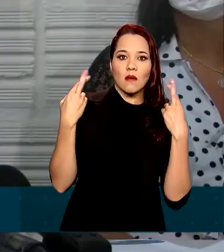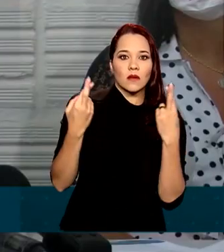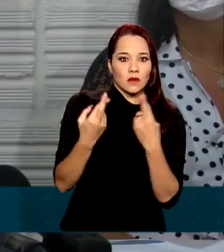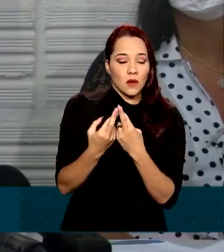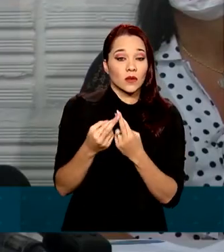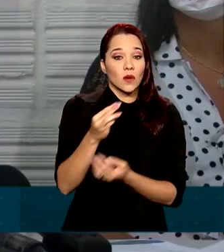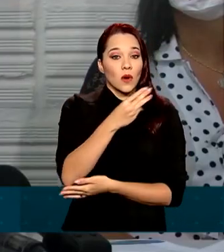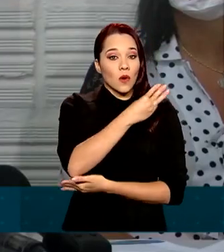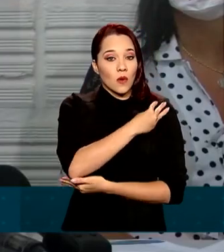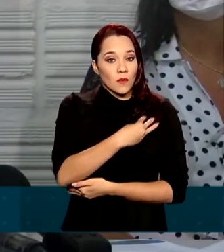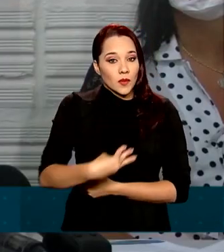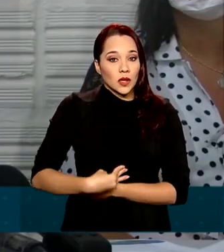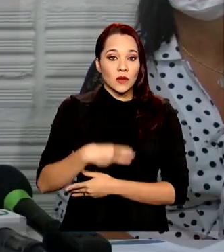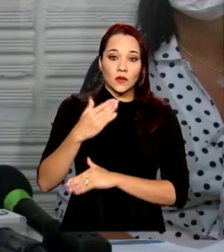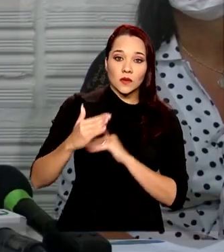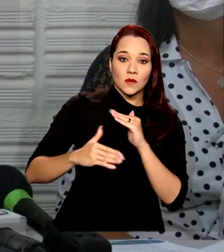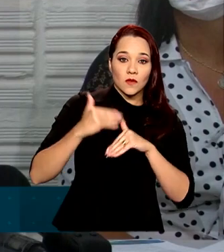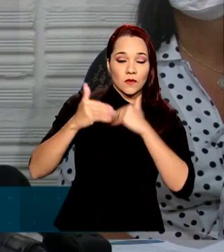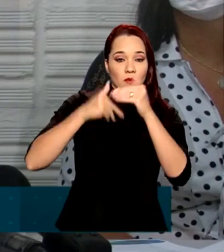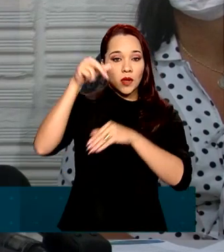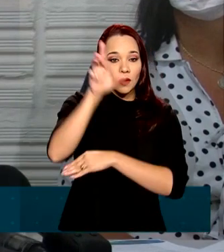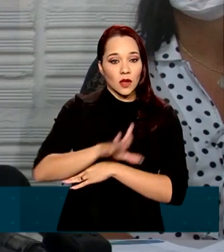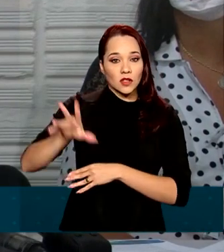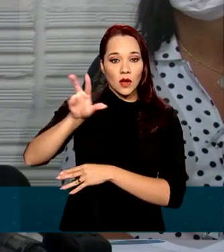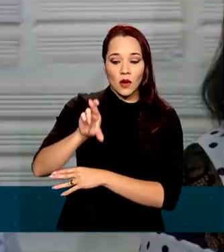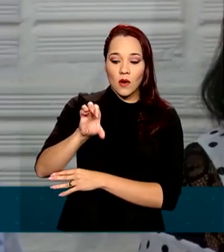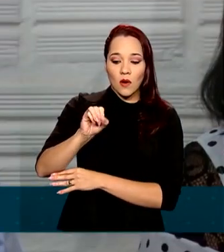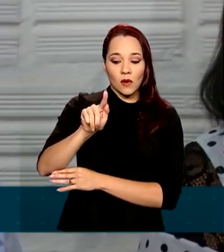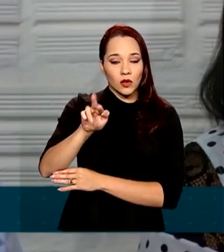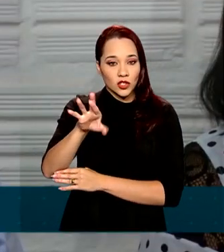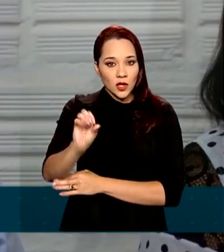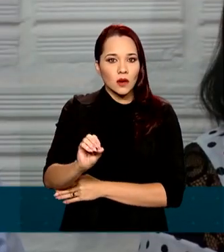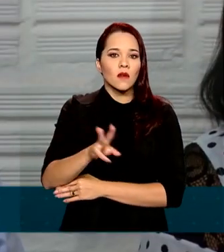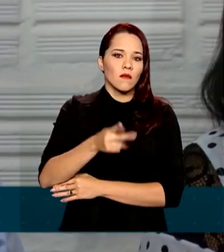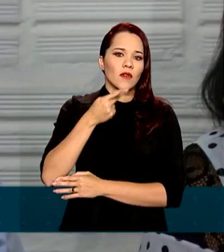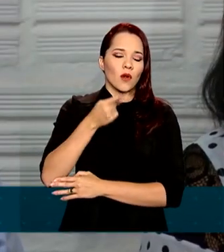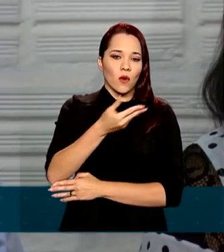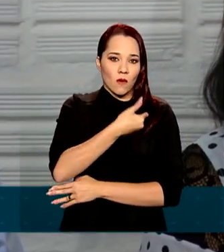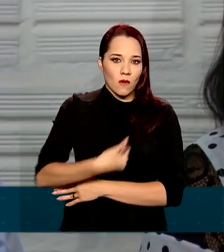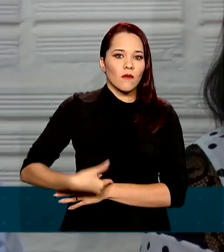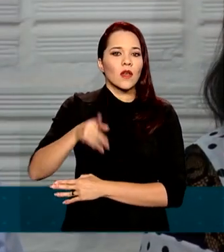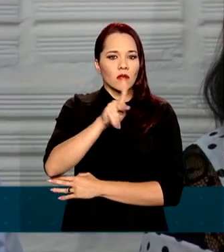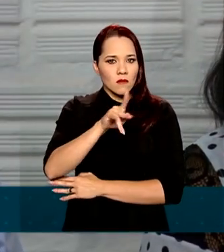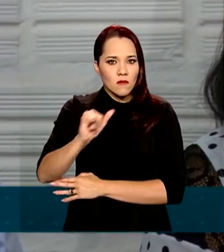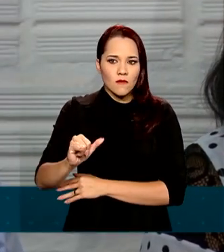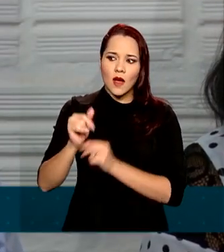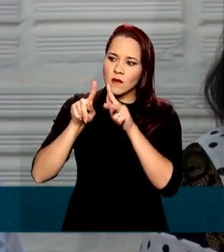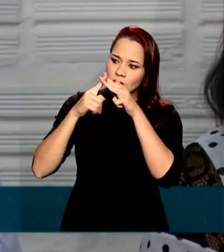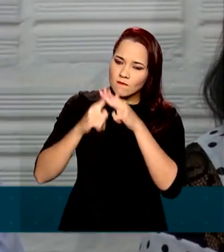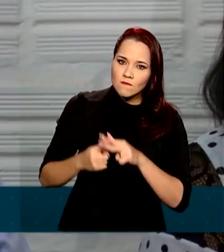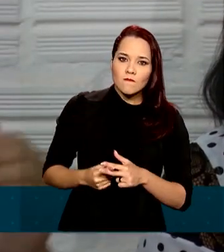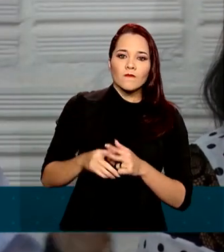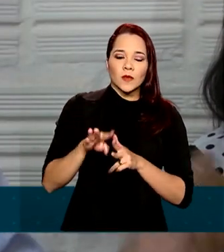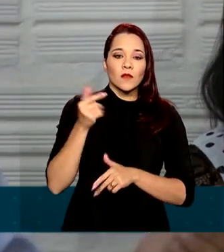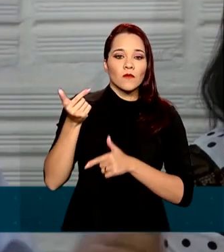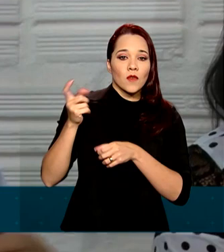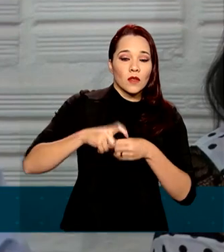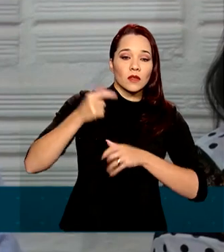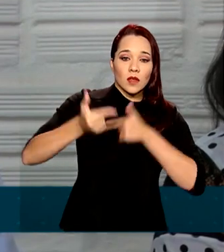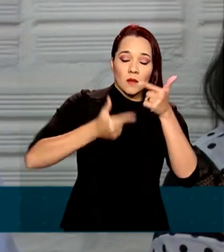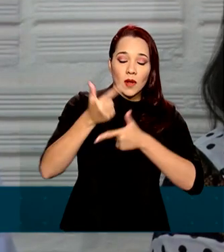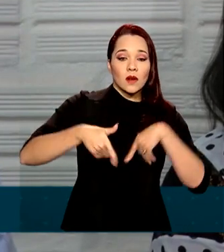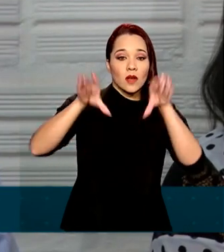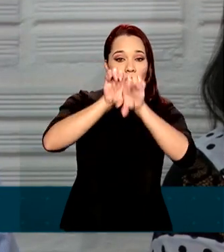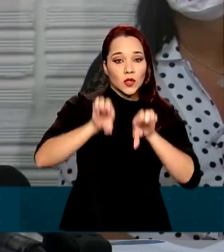O ministro do Desenvolvimento Regional, Rogério Marinho, afirmou que o governo vai restabelecer o funcionamento da